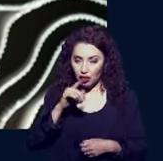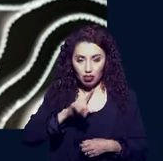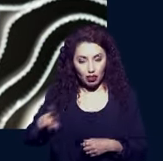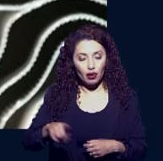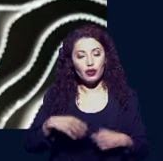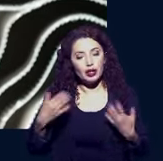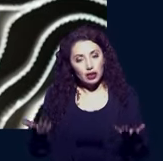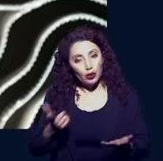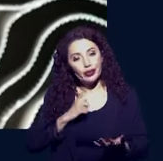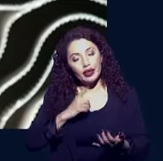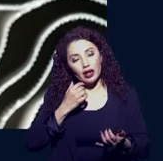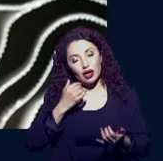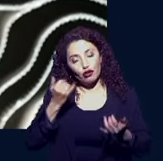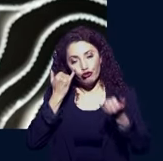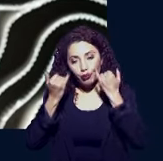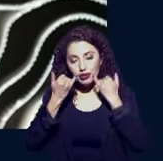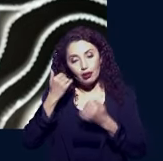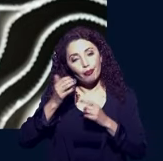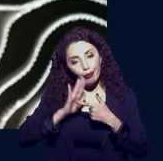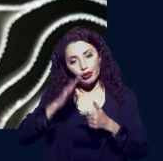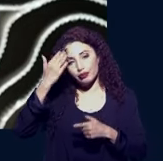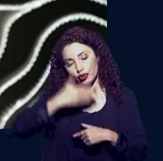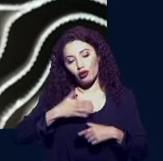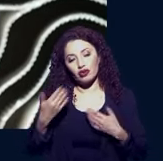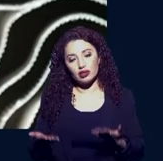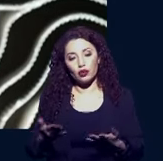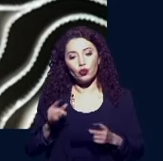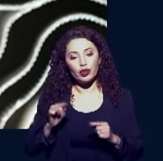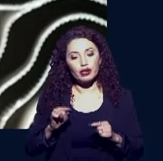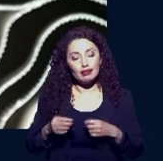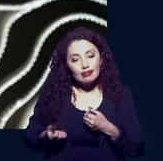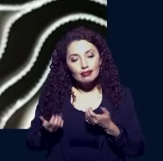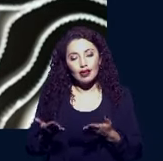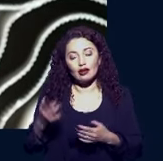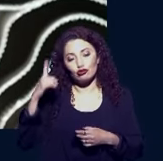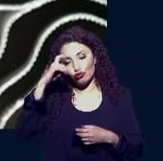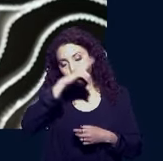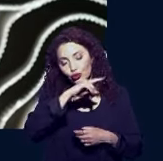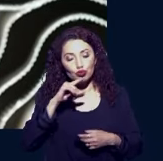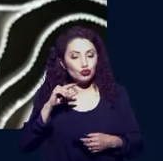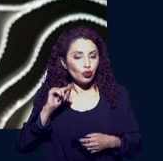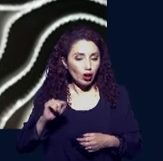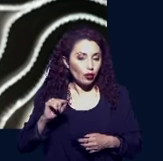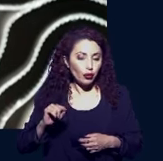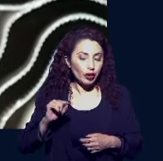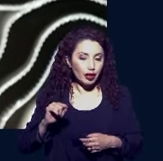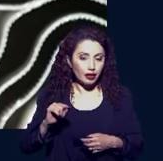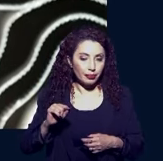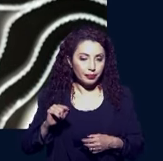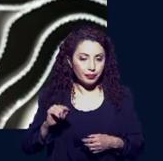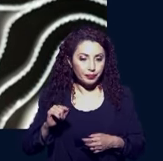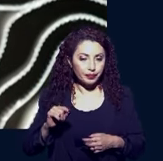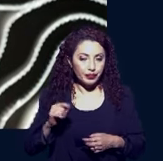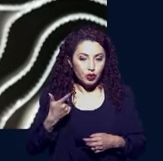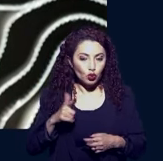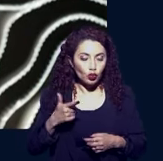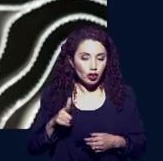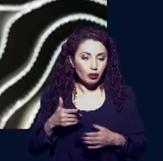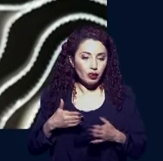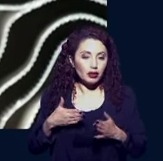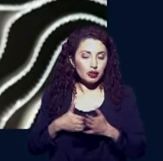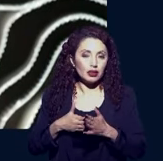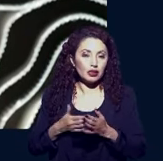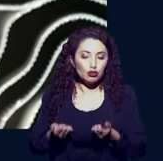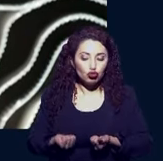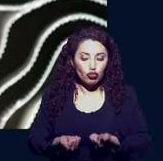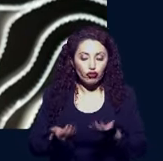né O que realmente causa e a dificuldade a questão principal é que não há uma limitação de oferta global de alimentos causando